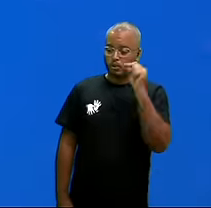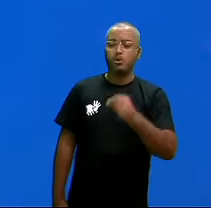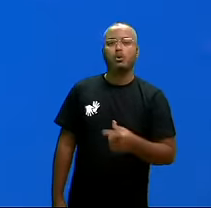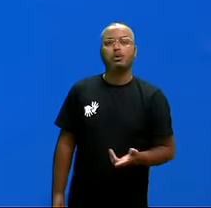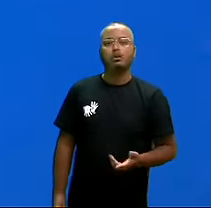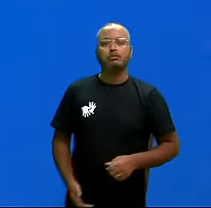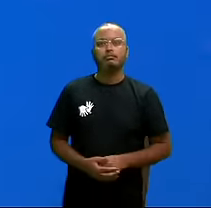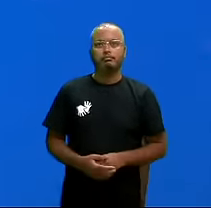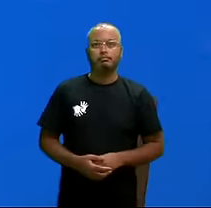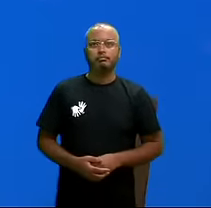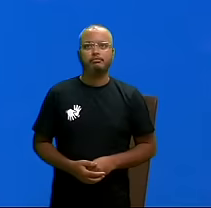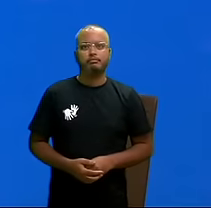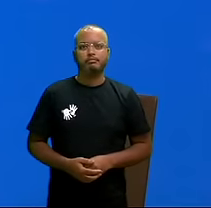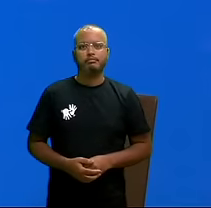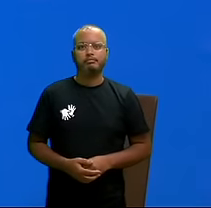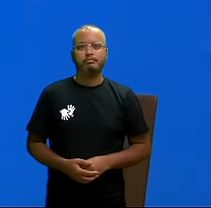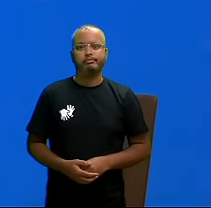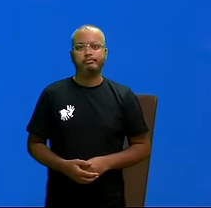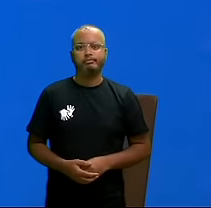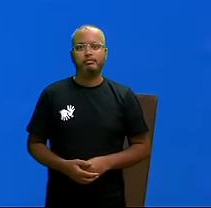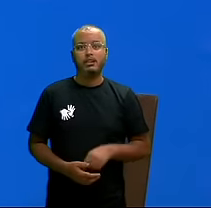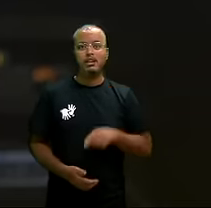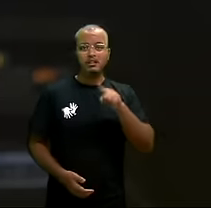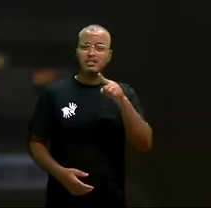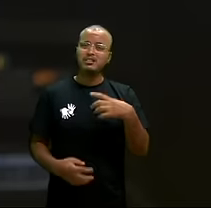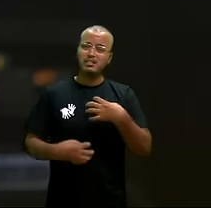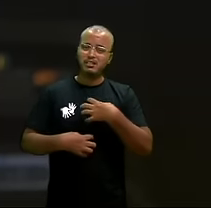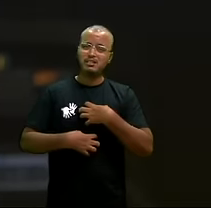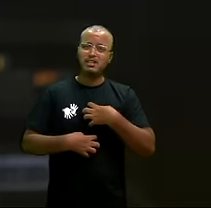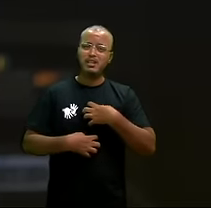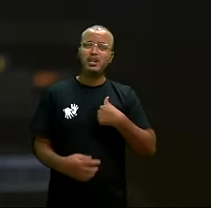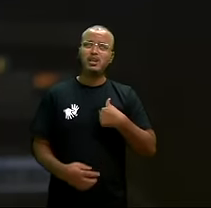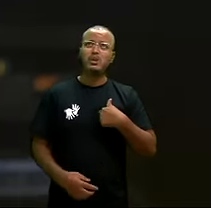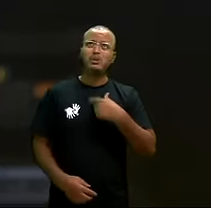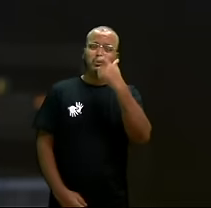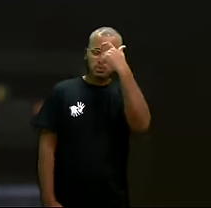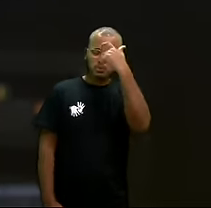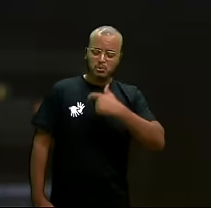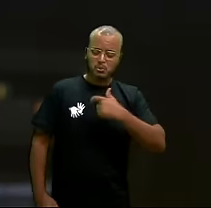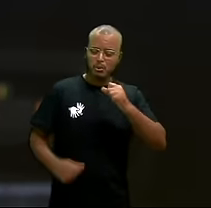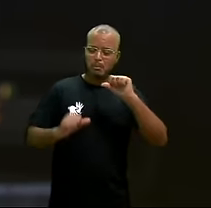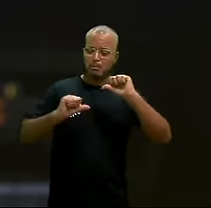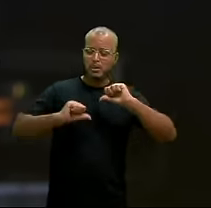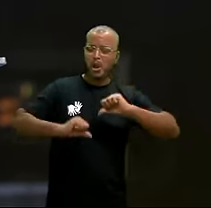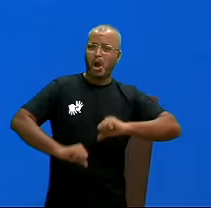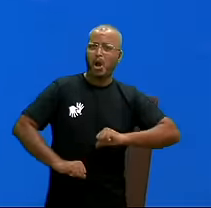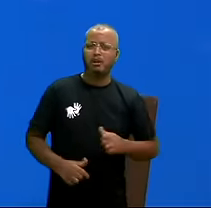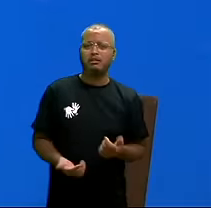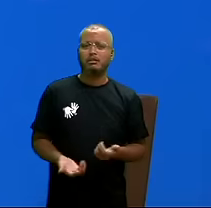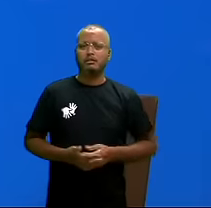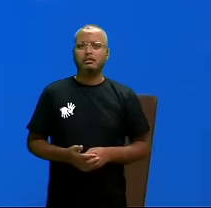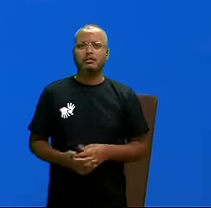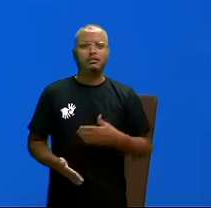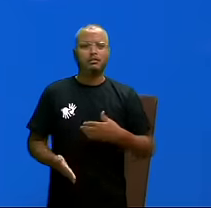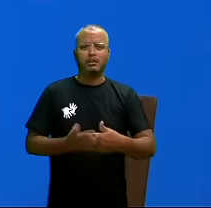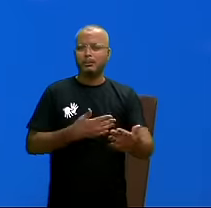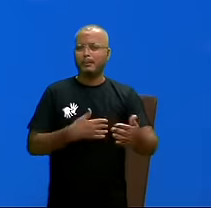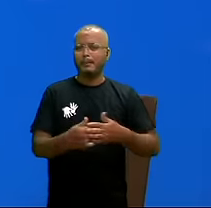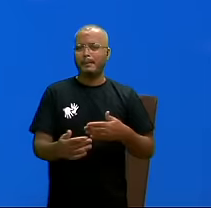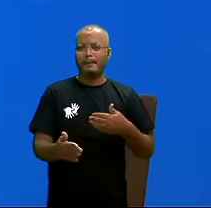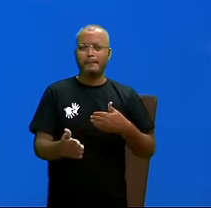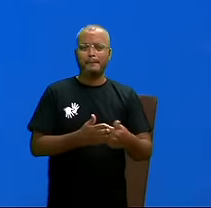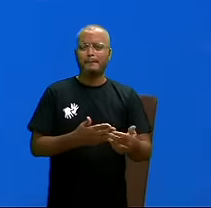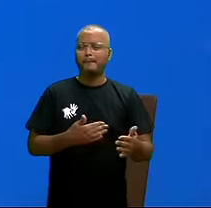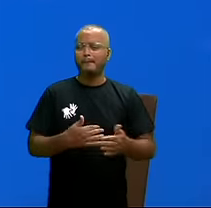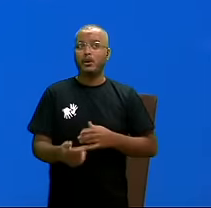Acabou. Amigo, você pode se sentir a pior pessoa do mundo. Dá um sorriso, bota um sorriso nessa cara. Você se sente